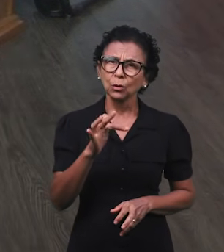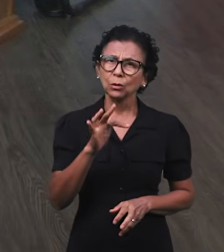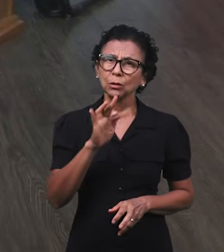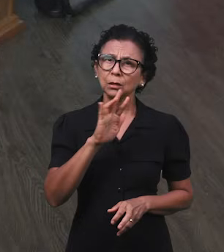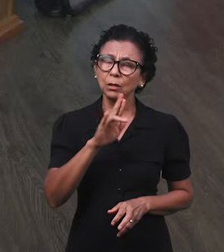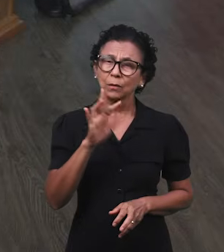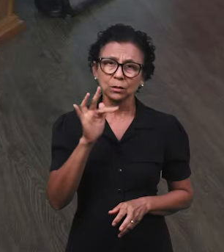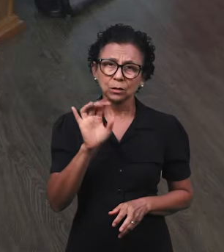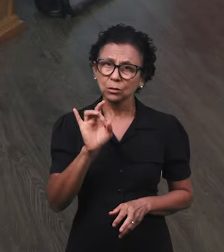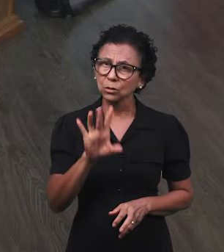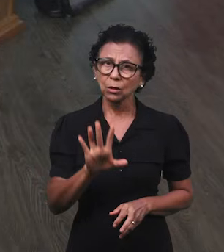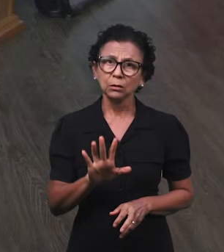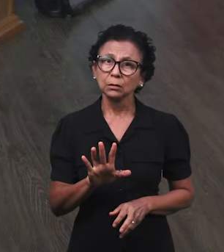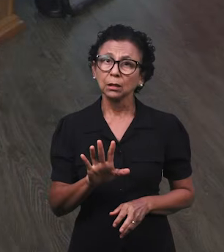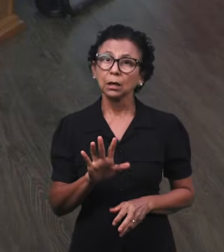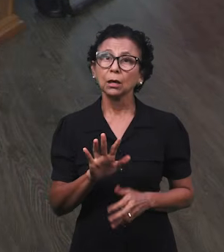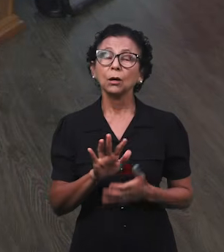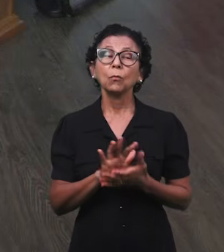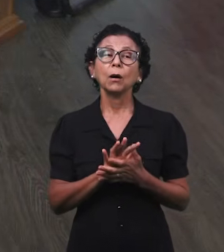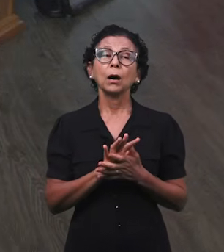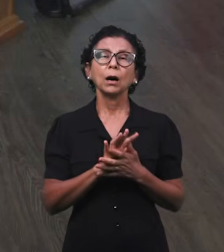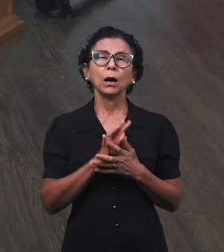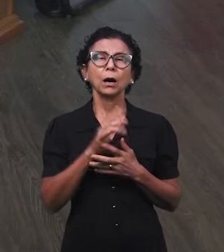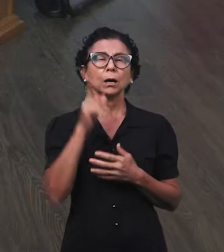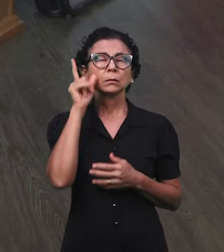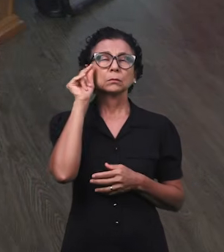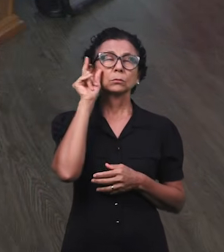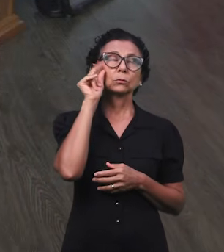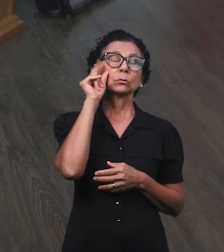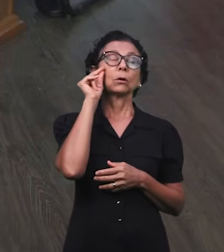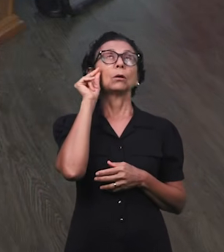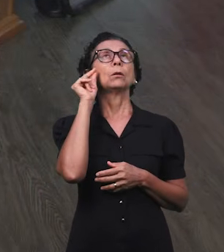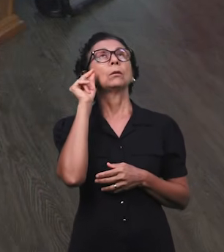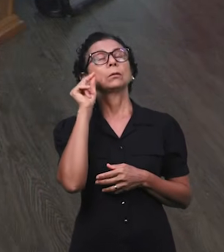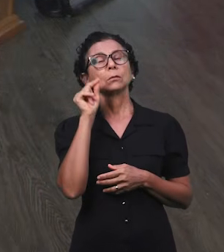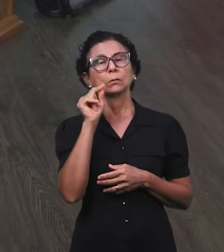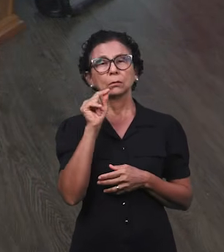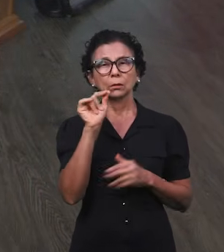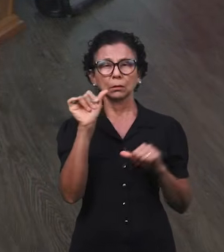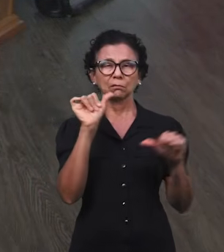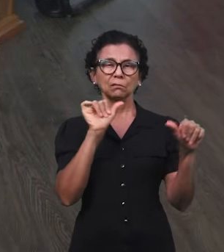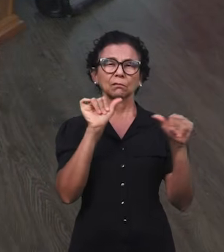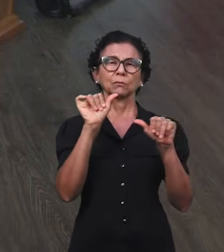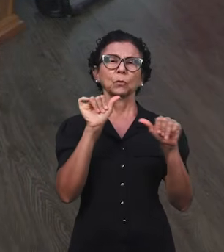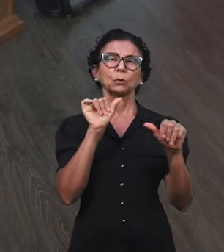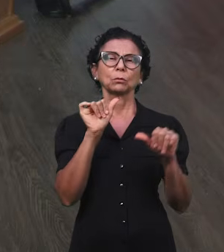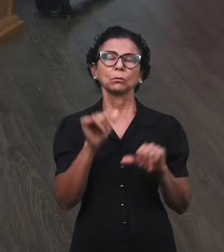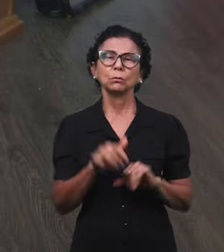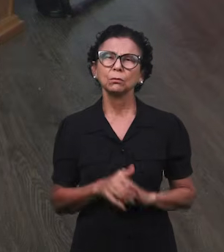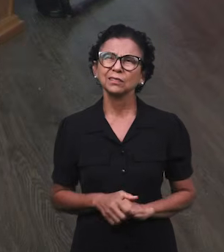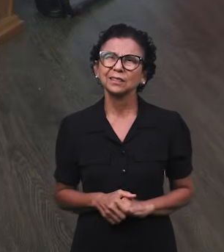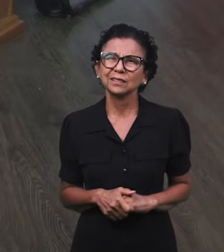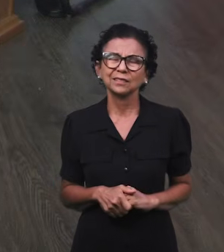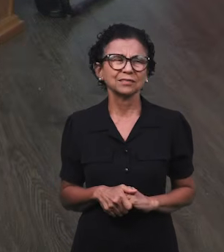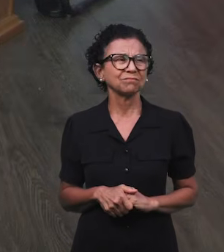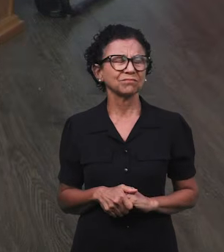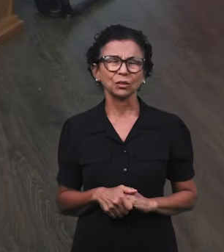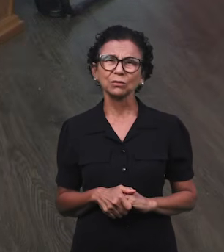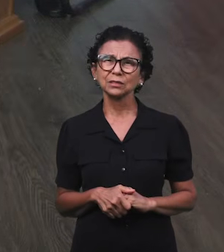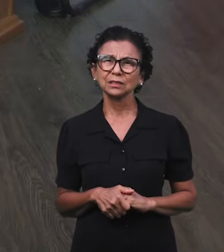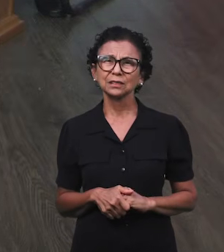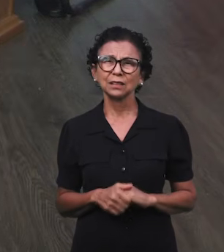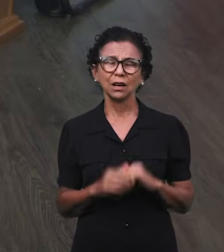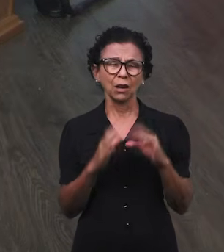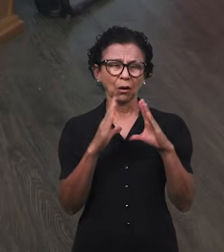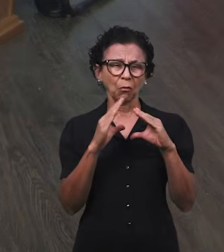humor, sono, né? E isso talvez gere para o paciente um desconforto global,